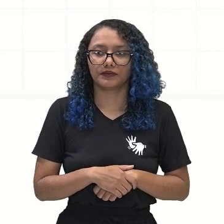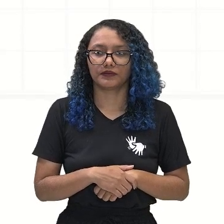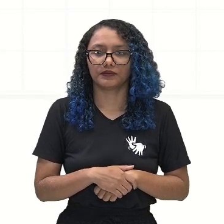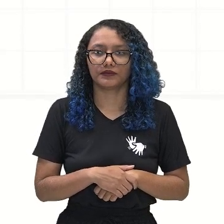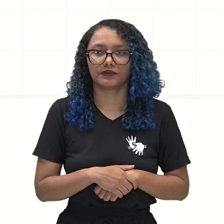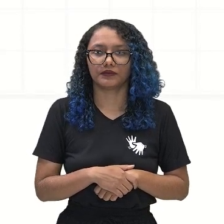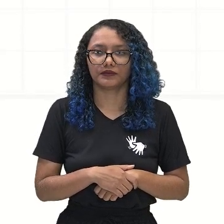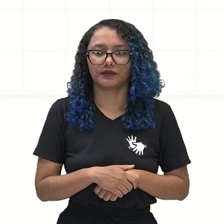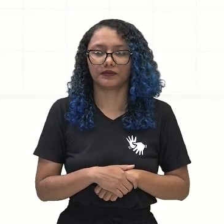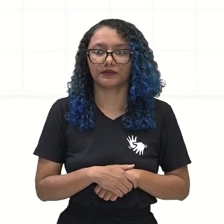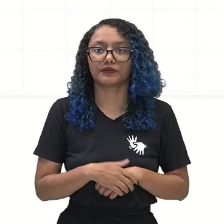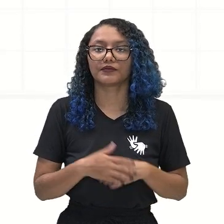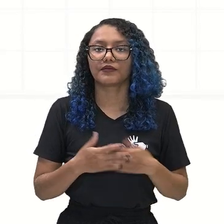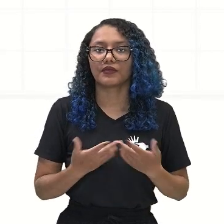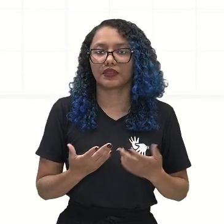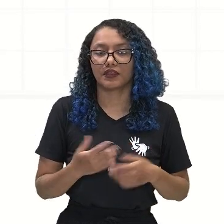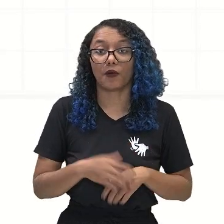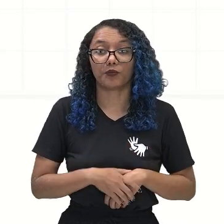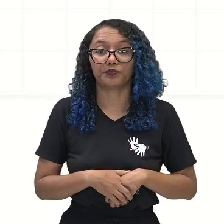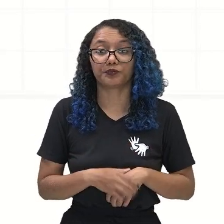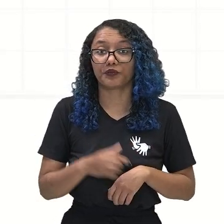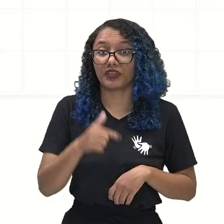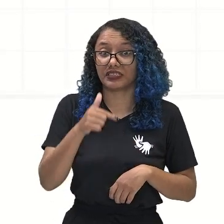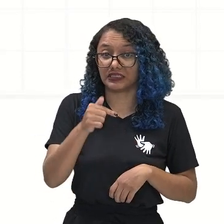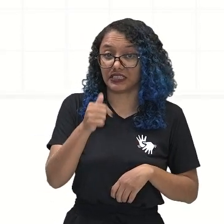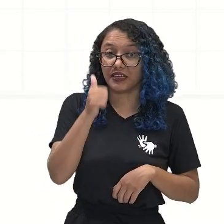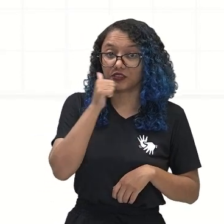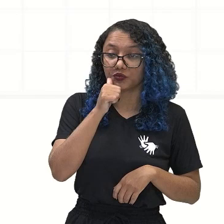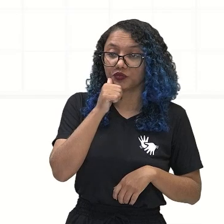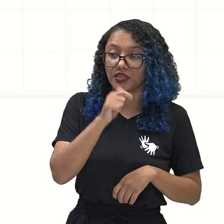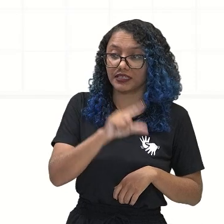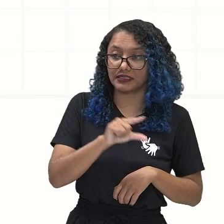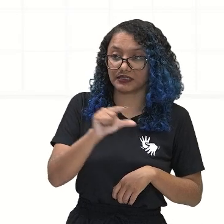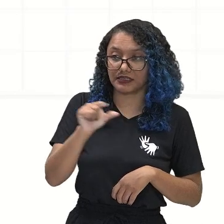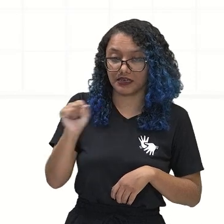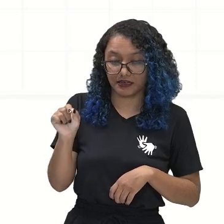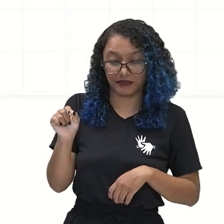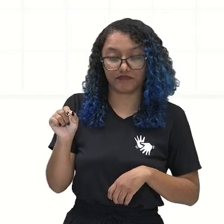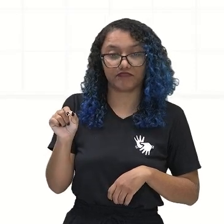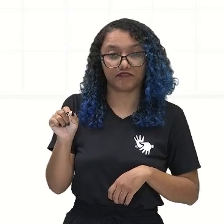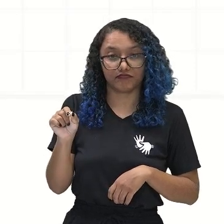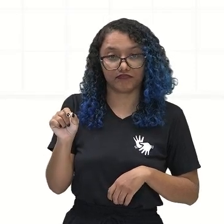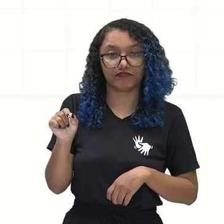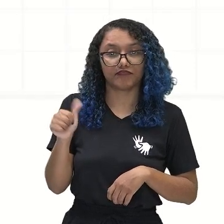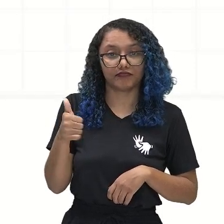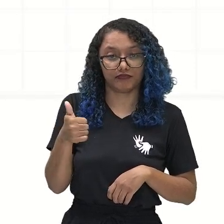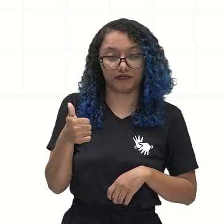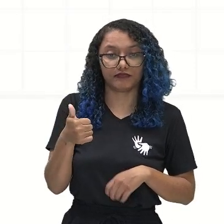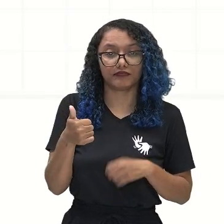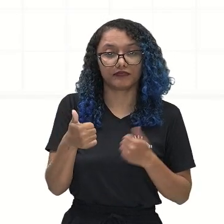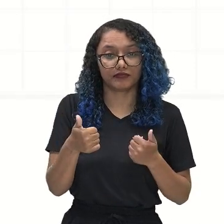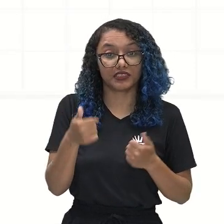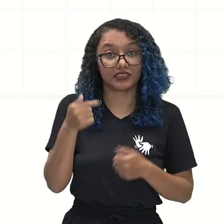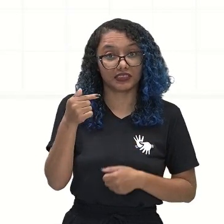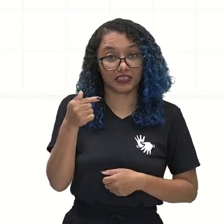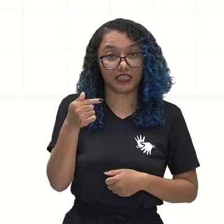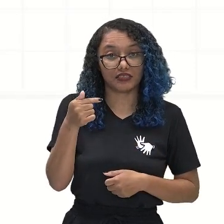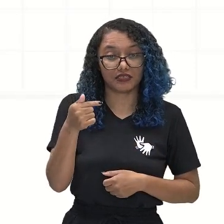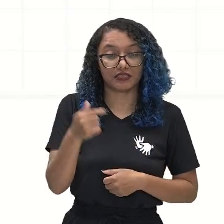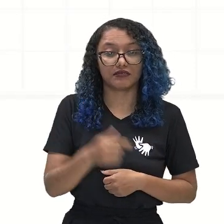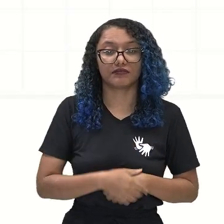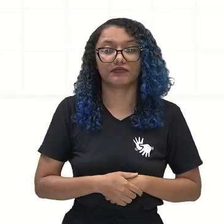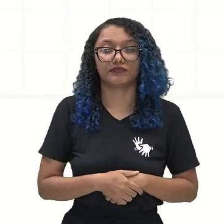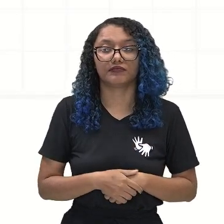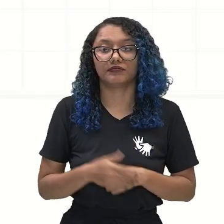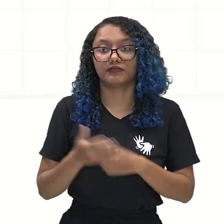diz, quando 7 meninas saíram, olha, 7 meninas saíram, então tá